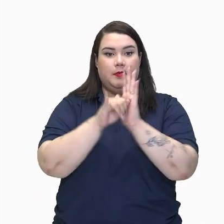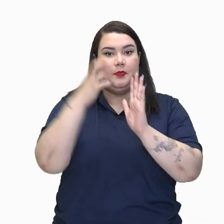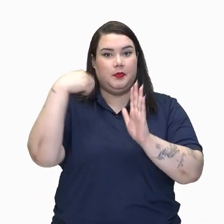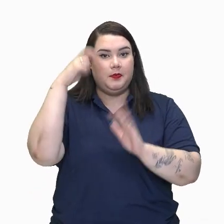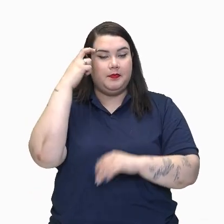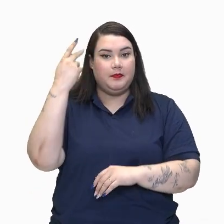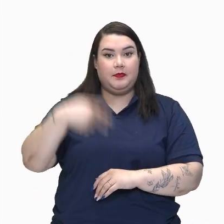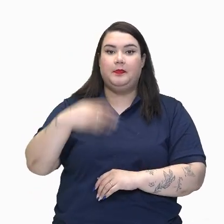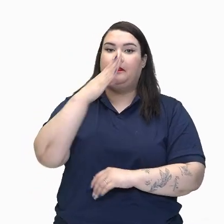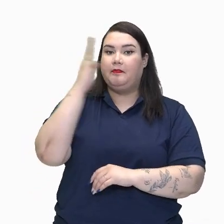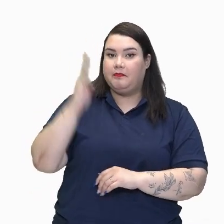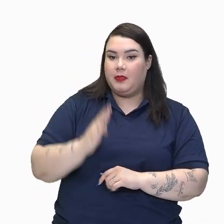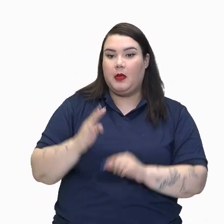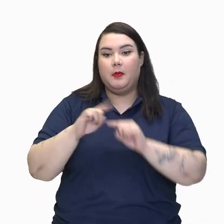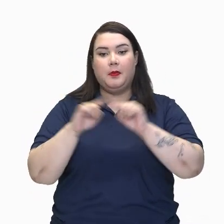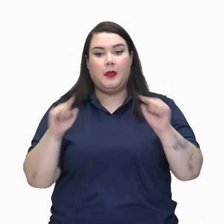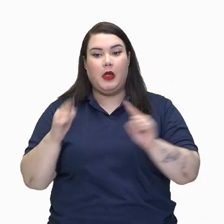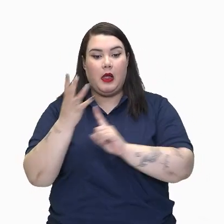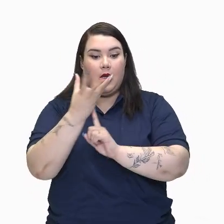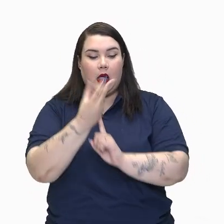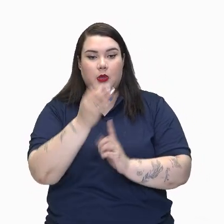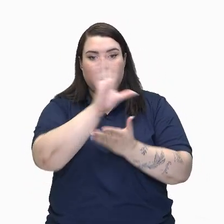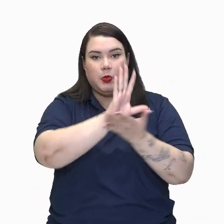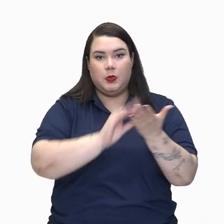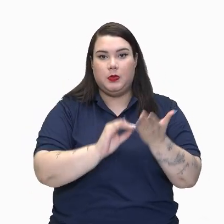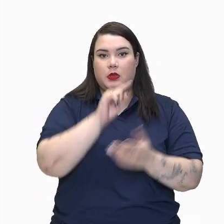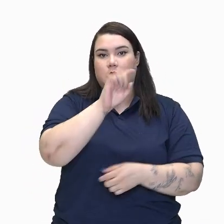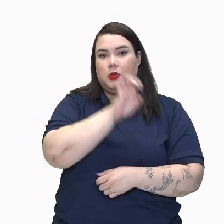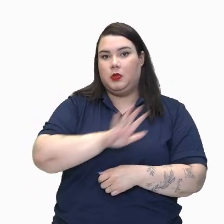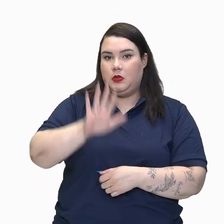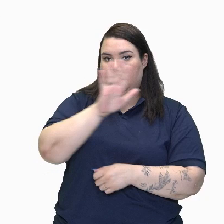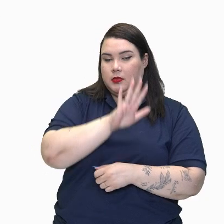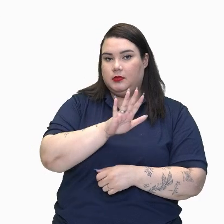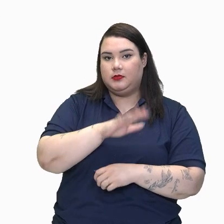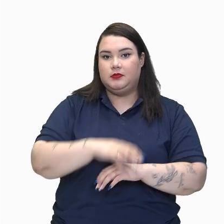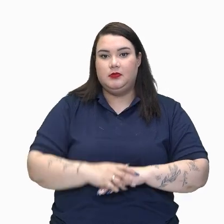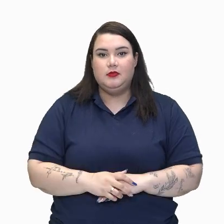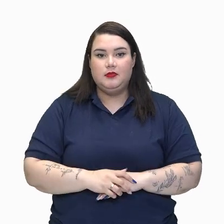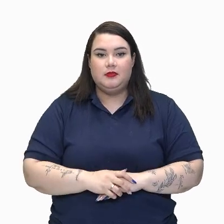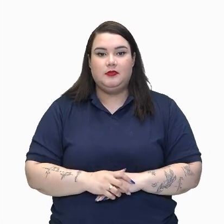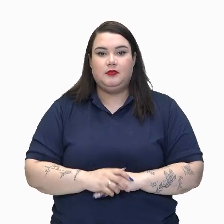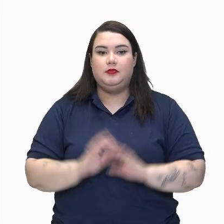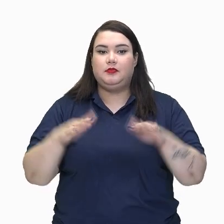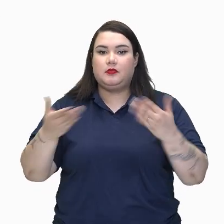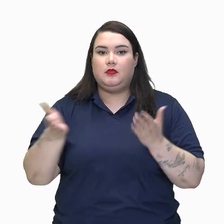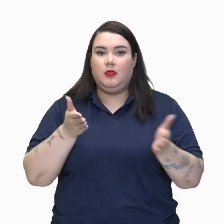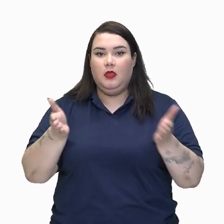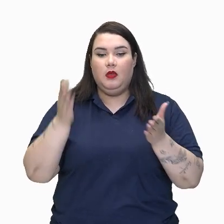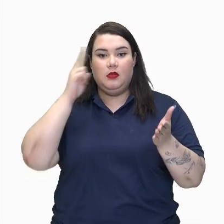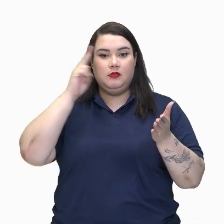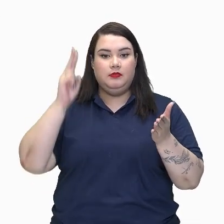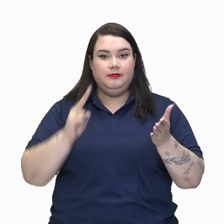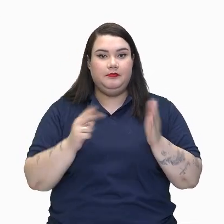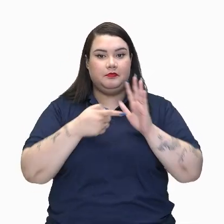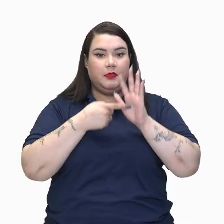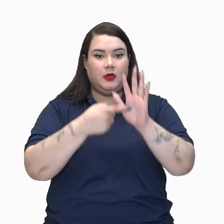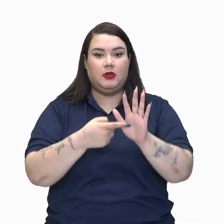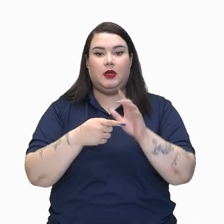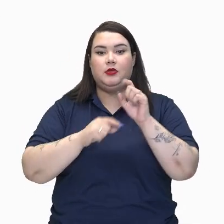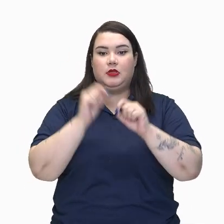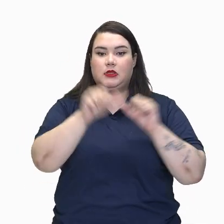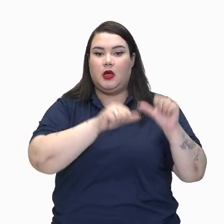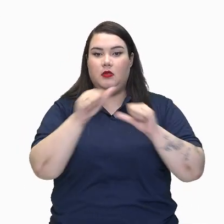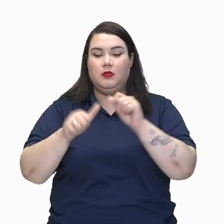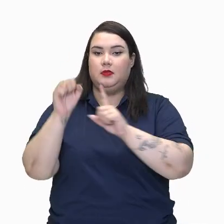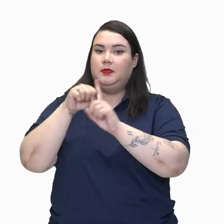brasileira, mas baseado na arte que estava sendo produzida fora. E o momento que o Brasil passava, né, por transformações